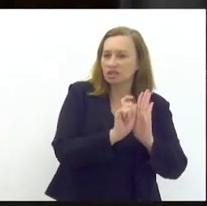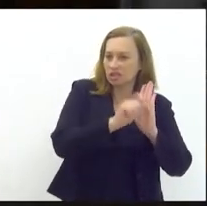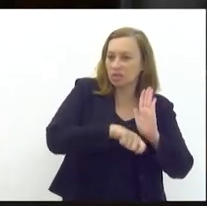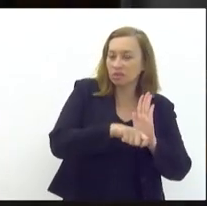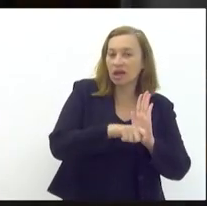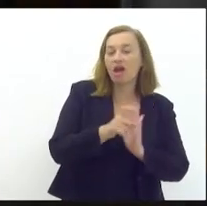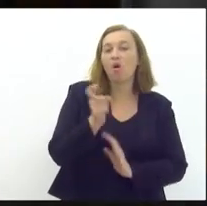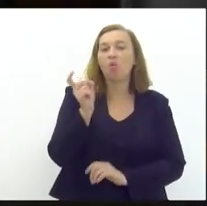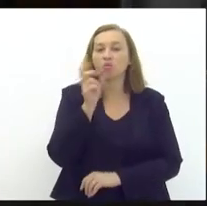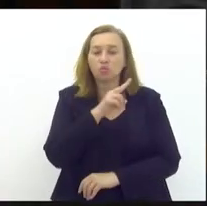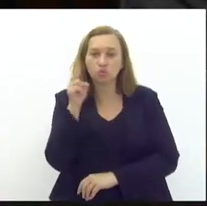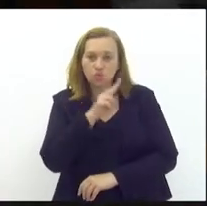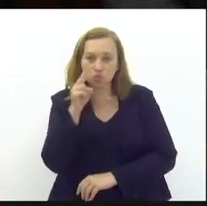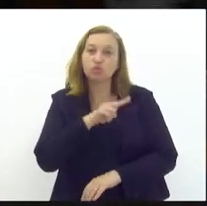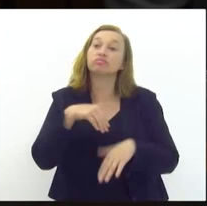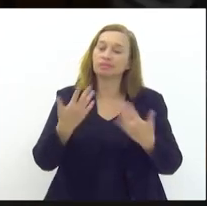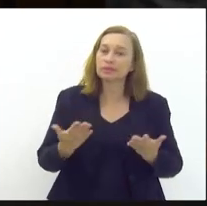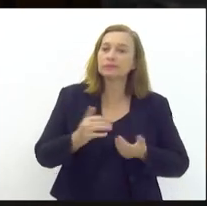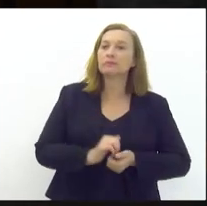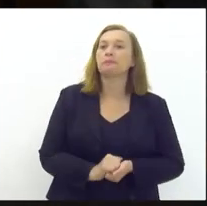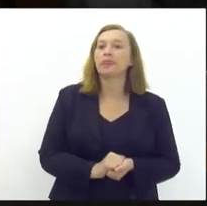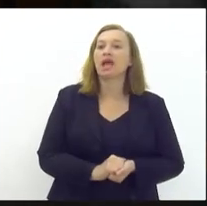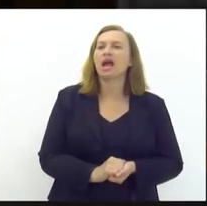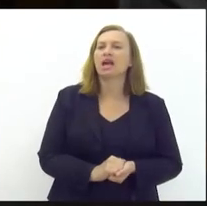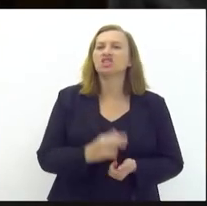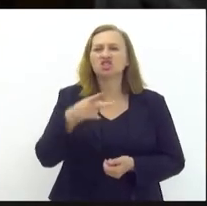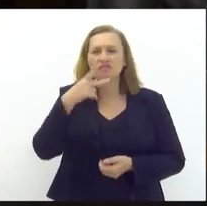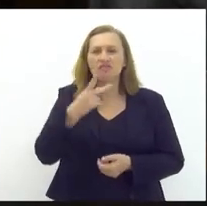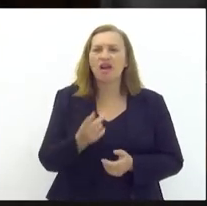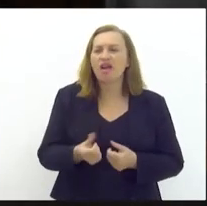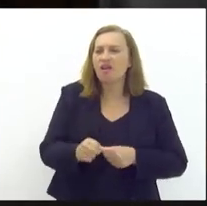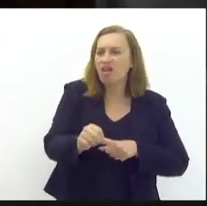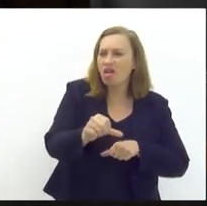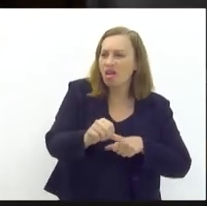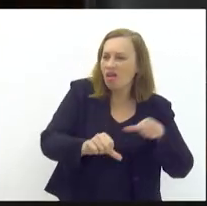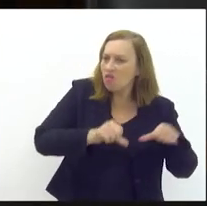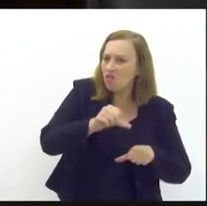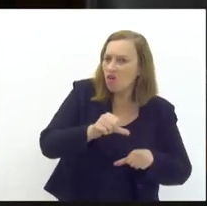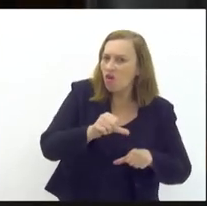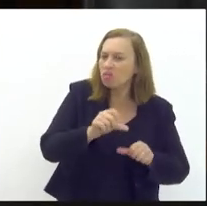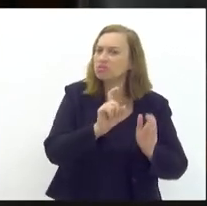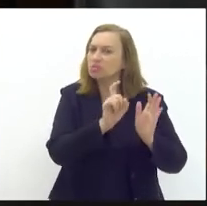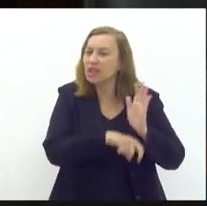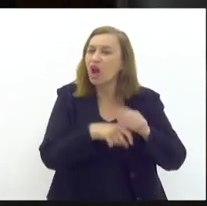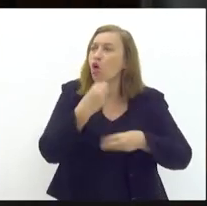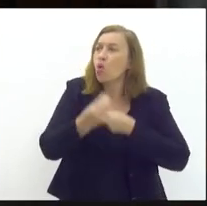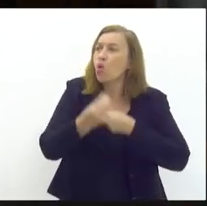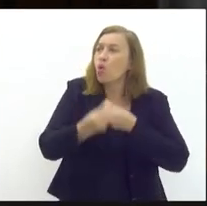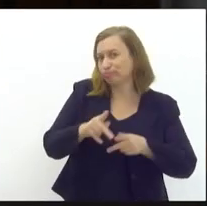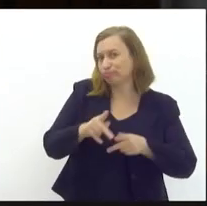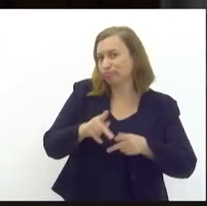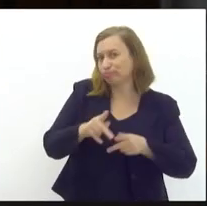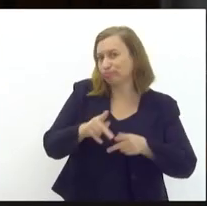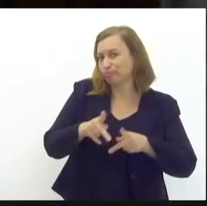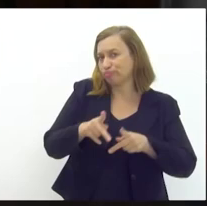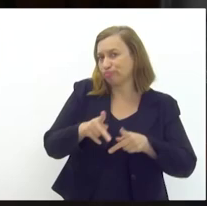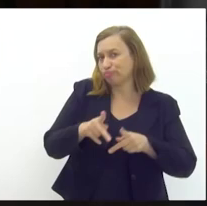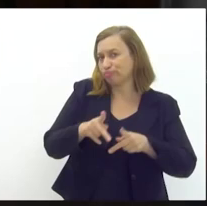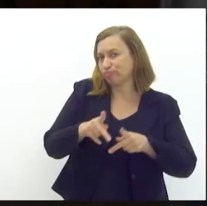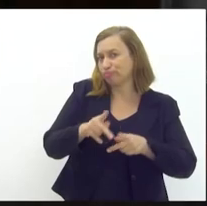né agora a gente fala em reforma tributária Mas como isso afeta a vida da população